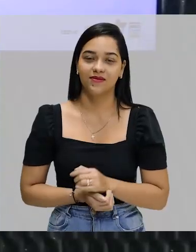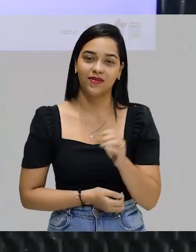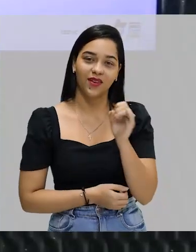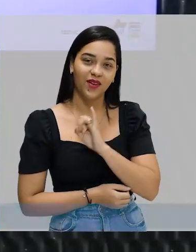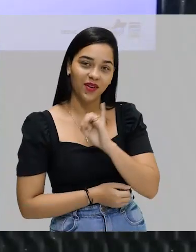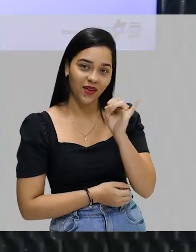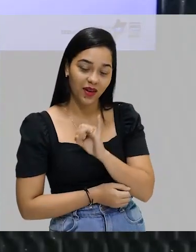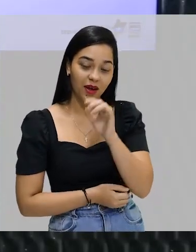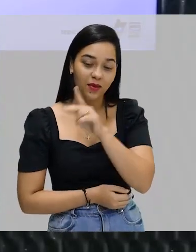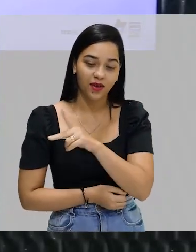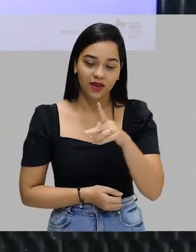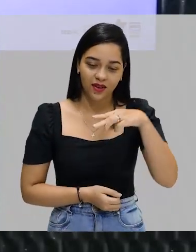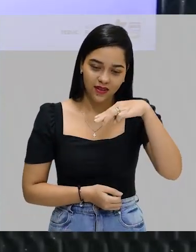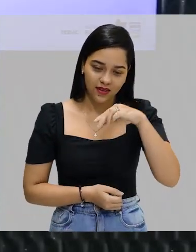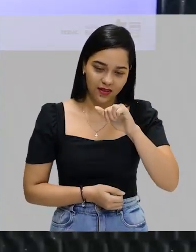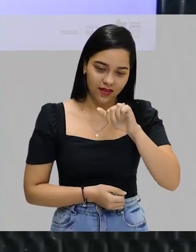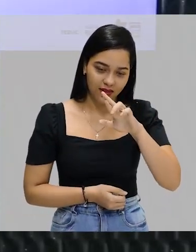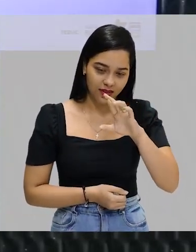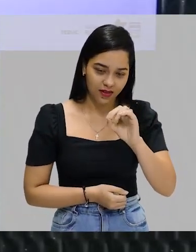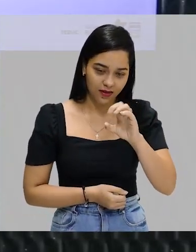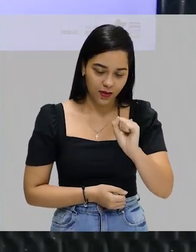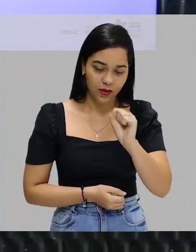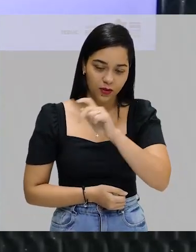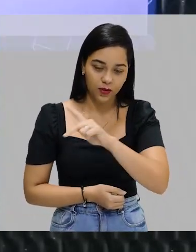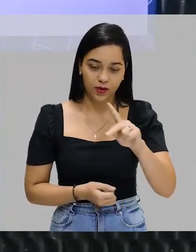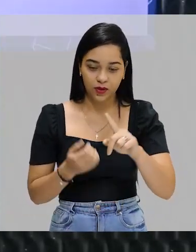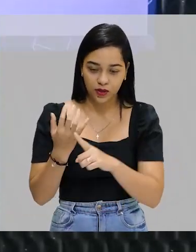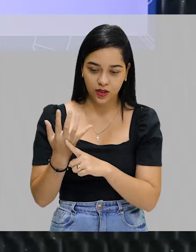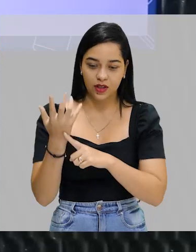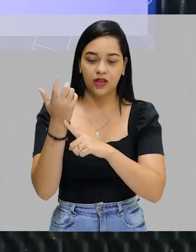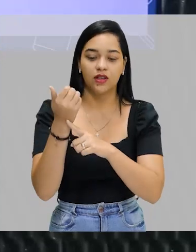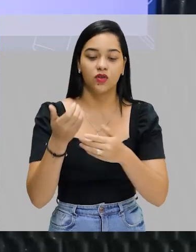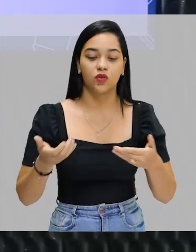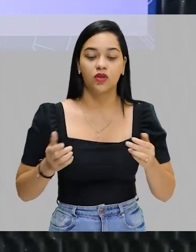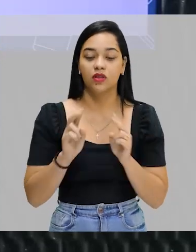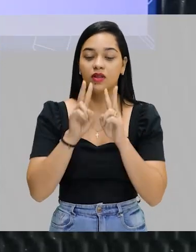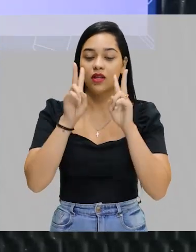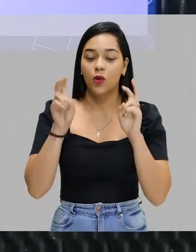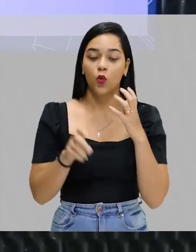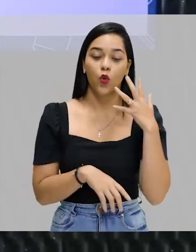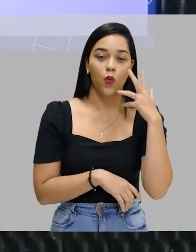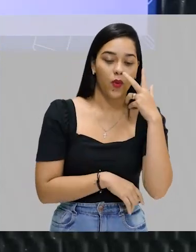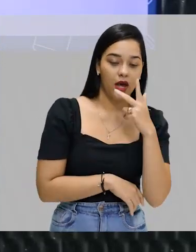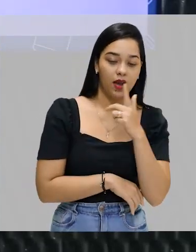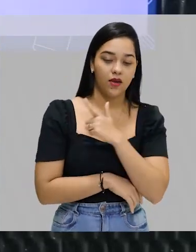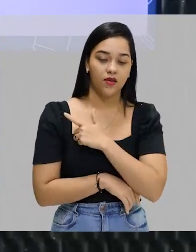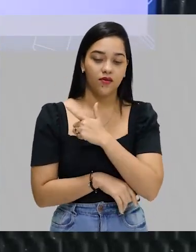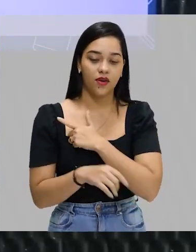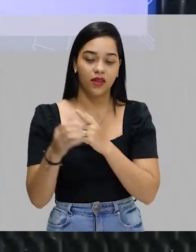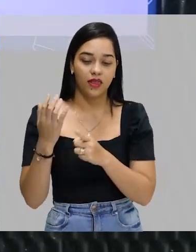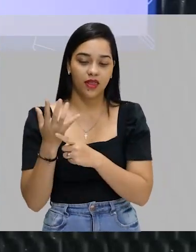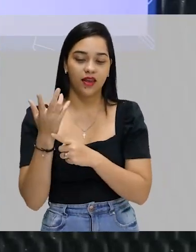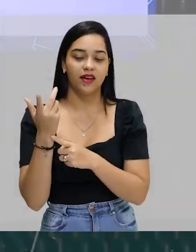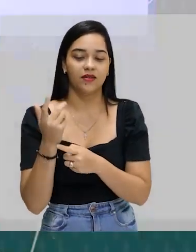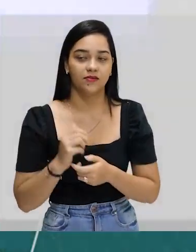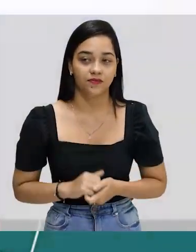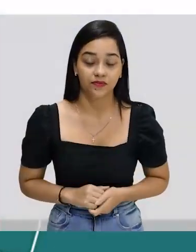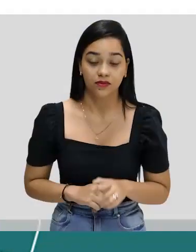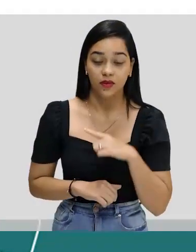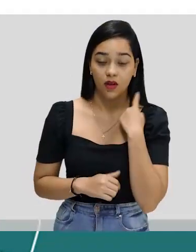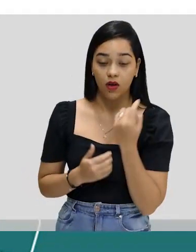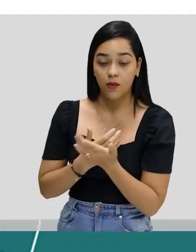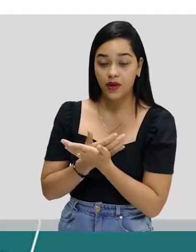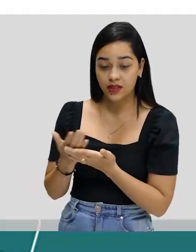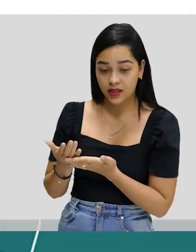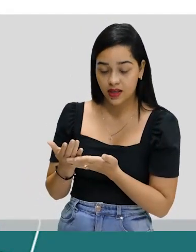Olá, gente. Professor Marcos Dominici aqui, professor de arte, e hoje nós vamos falar sobre o belo e o feio na arte. Bom, para a gente começar a